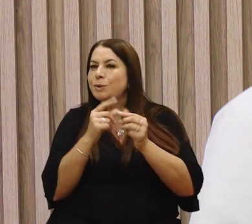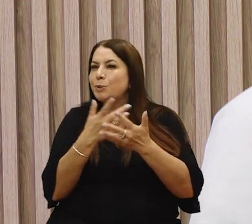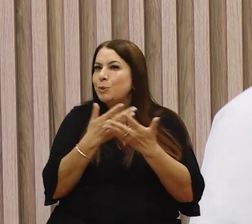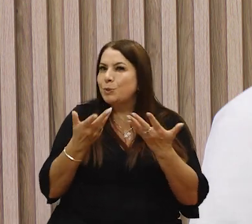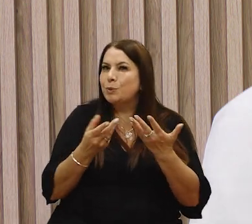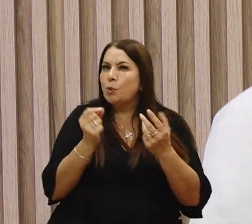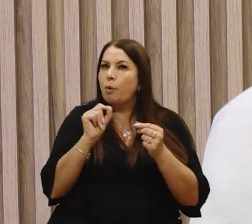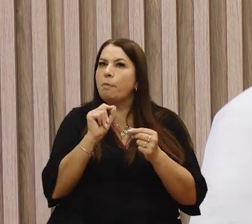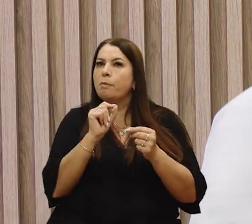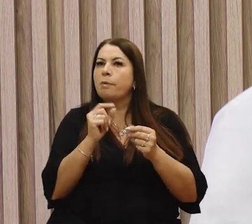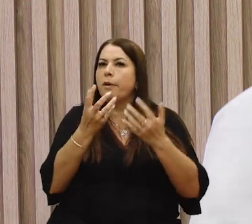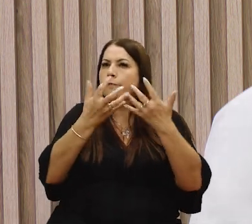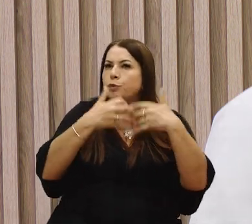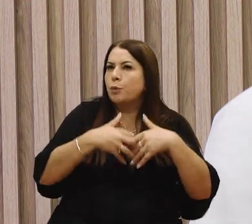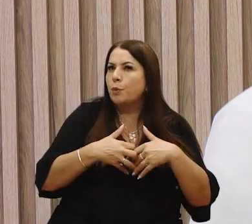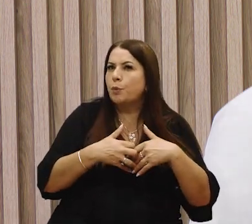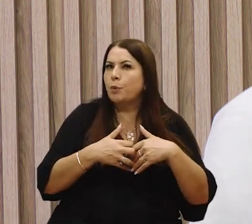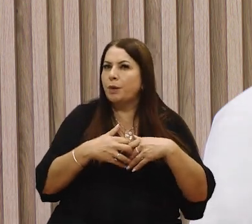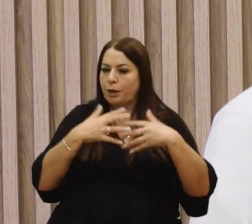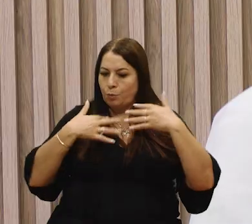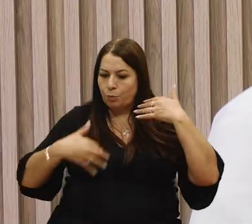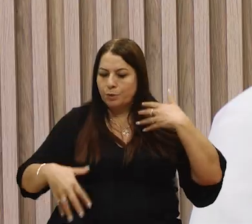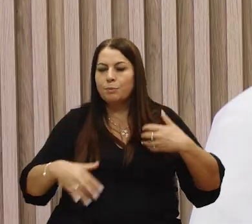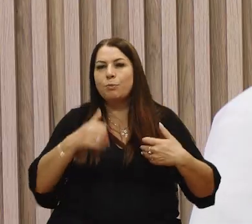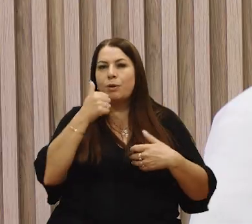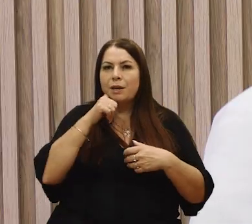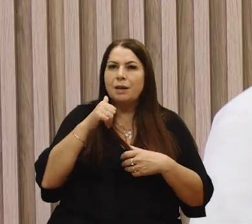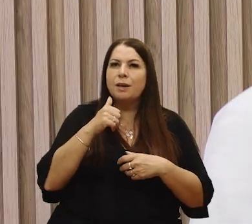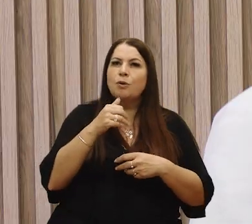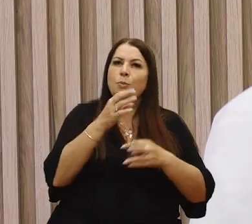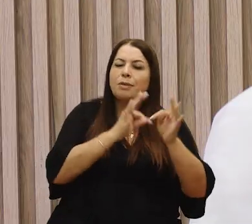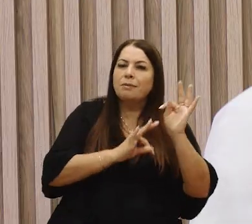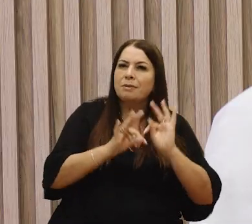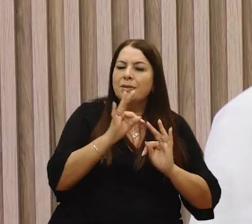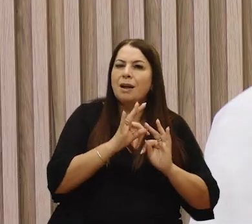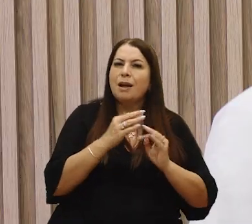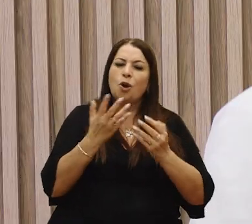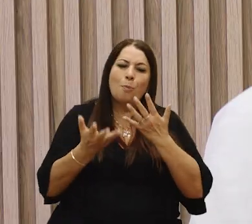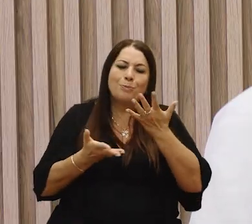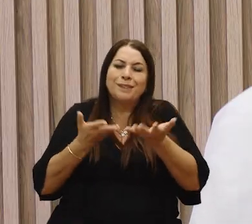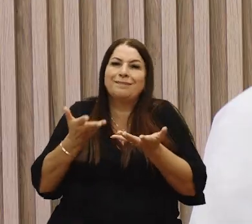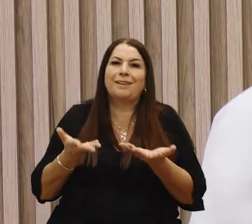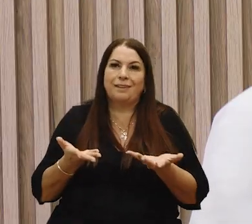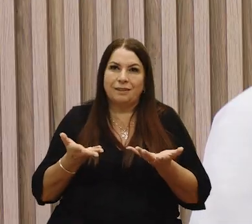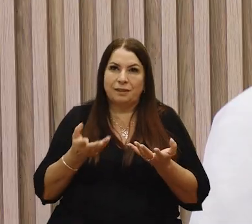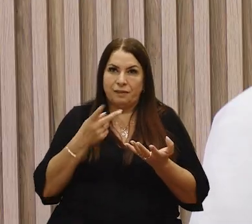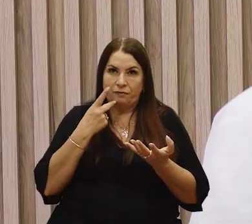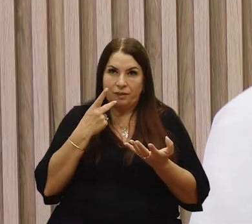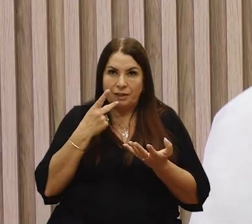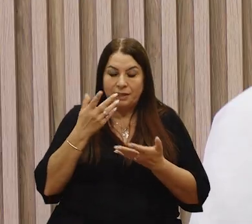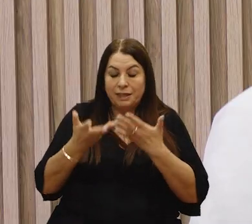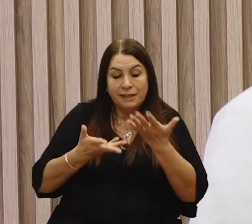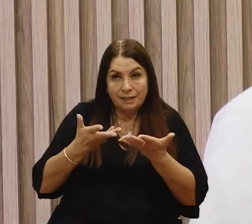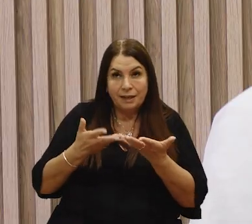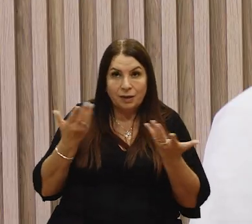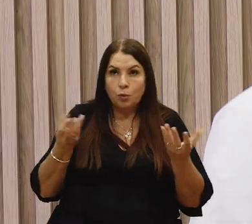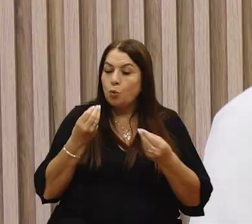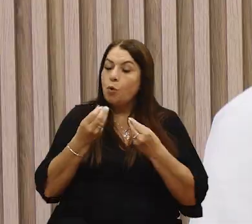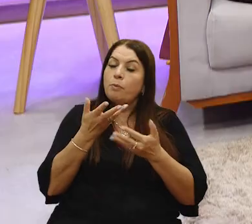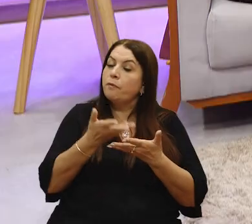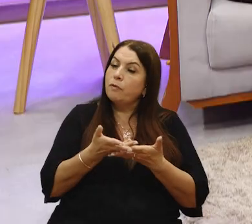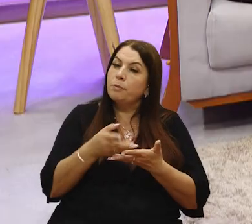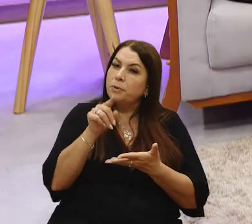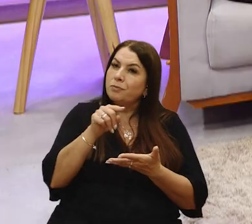um pouquinho mais para entendermos como ela funciona no organismo da mulher, como tratar, como lidar. E falando